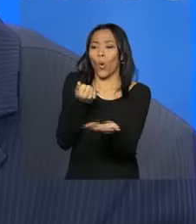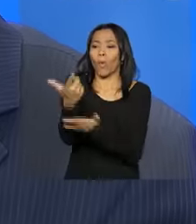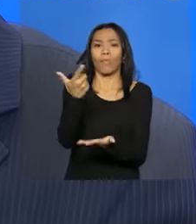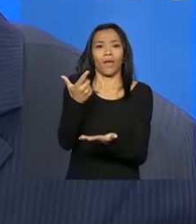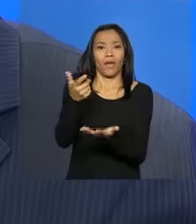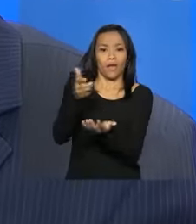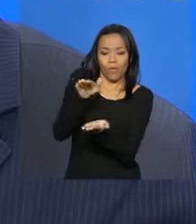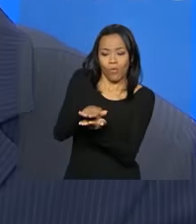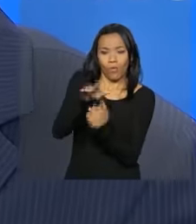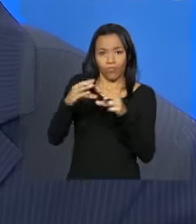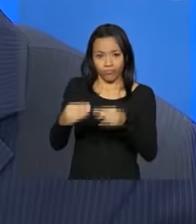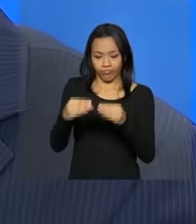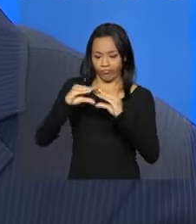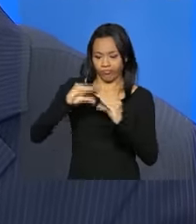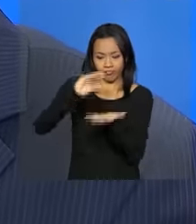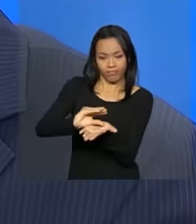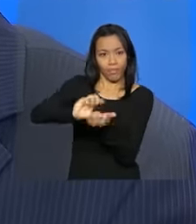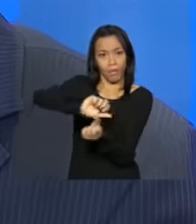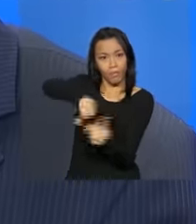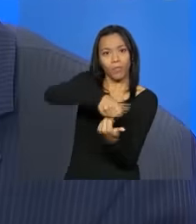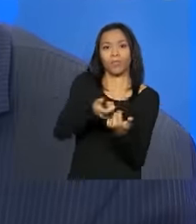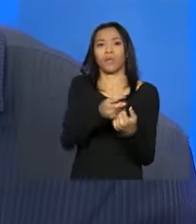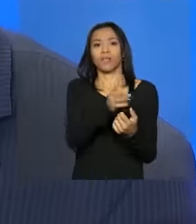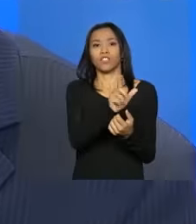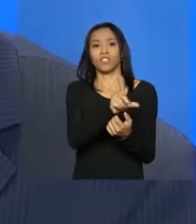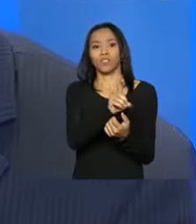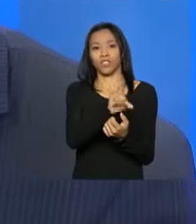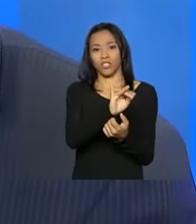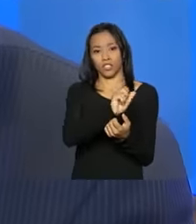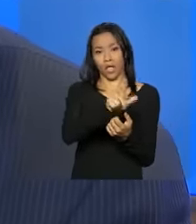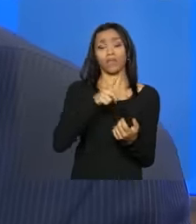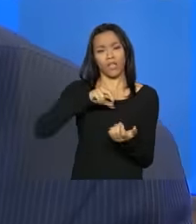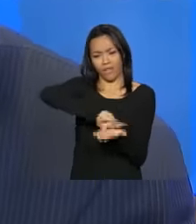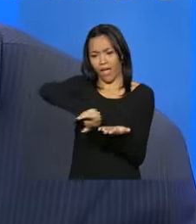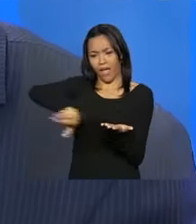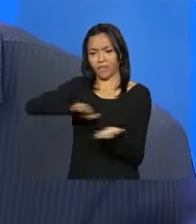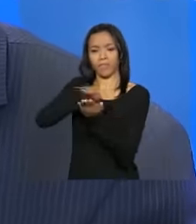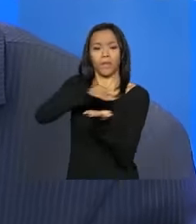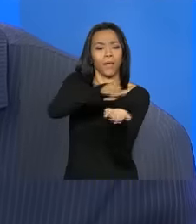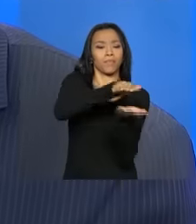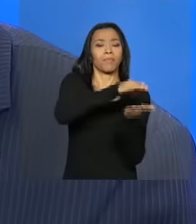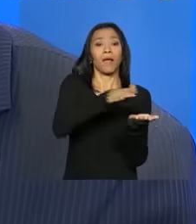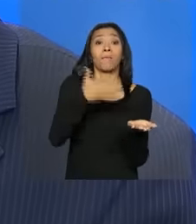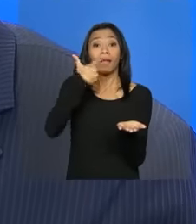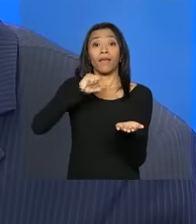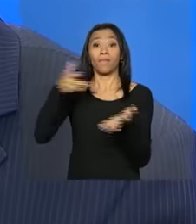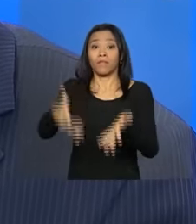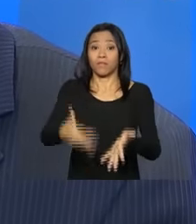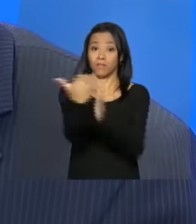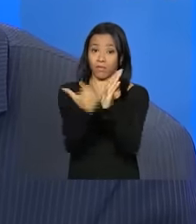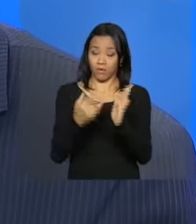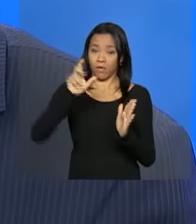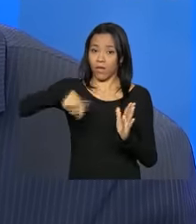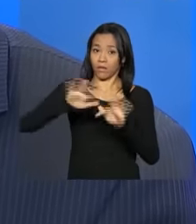TV e consequentemente dentro desse cronograma tá prevista a distribuição de conversores para os beneficiários do Bolsa Família e no caso aqui e também já ampliamos para